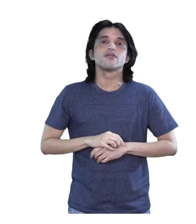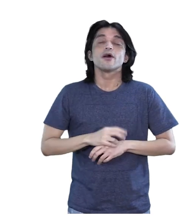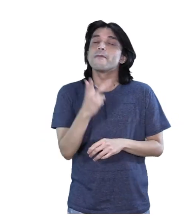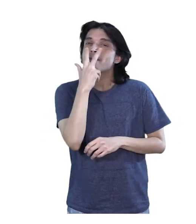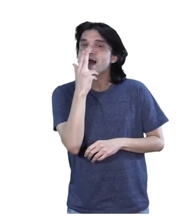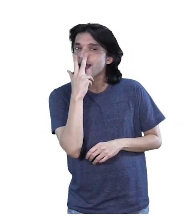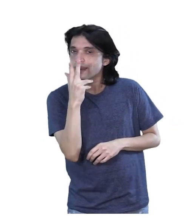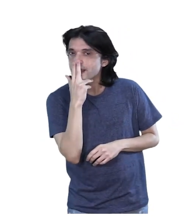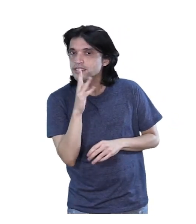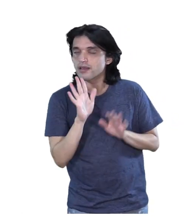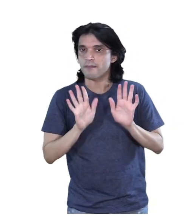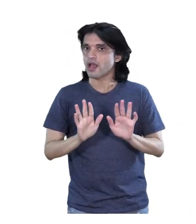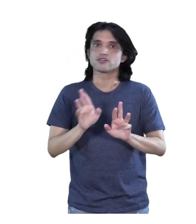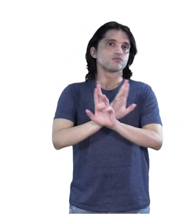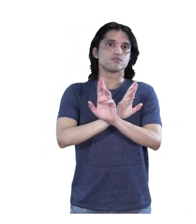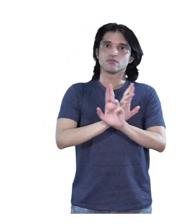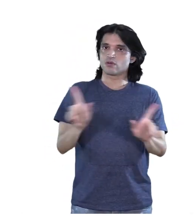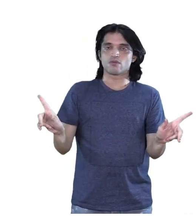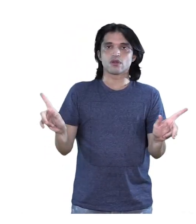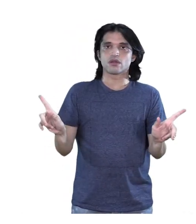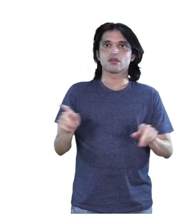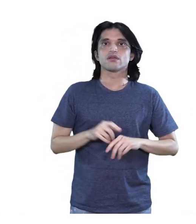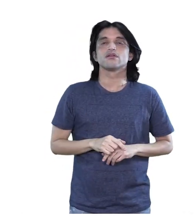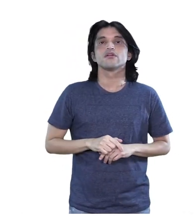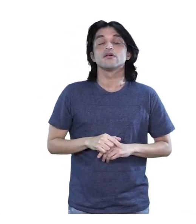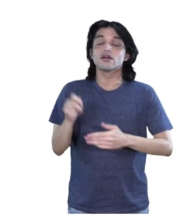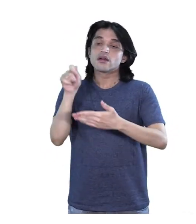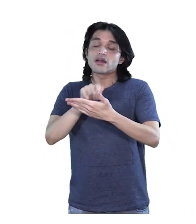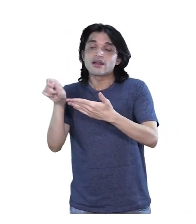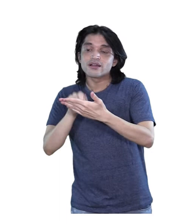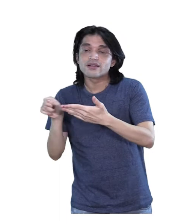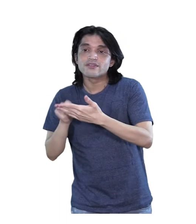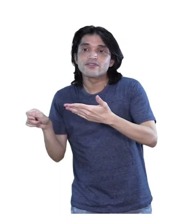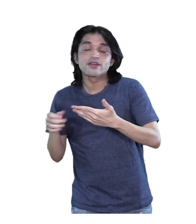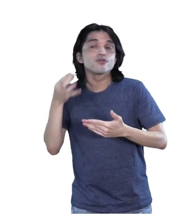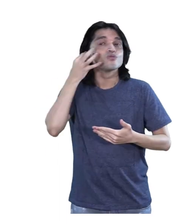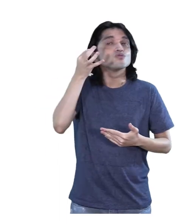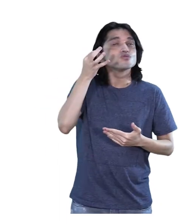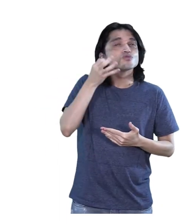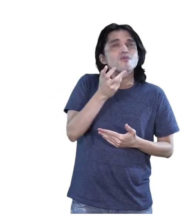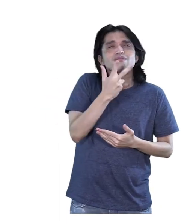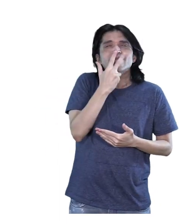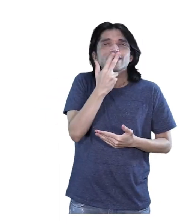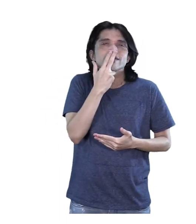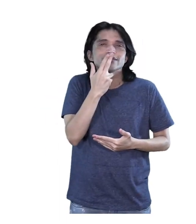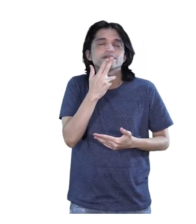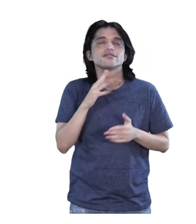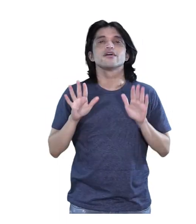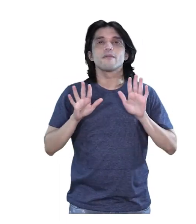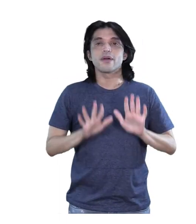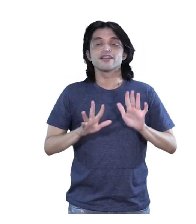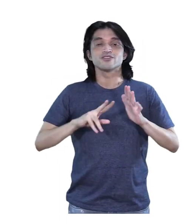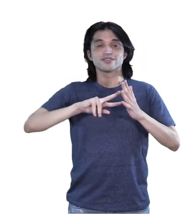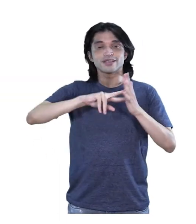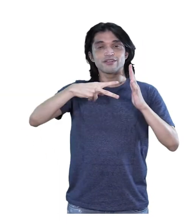muito parecidos, mas são palavras distintas, com significados próprios, porém causam grande